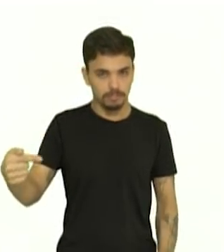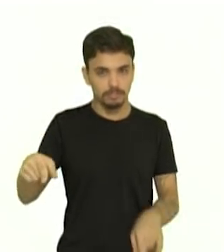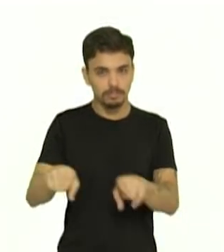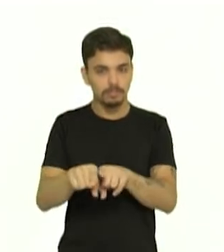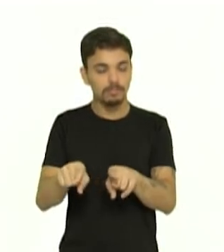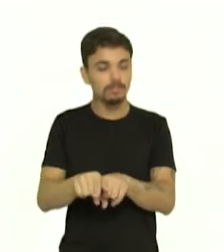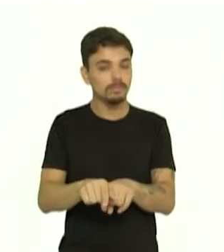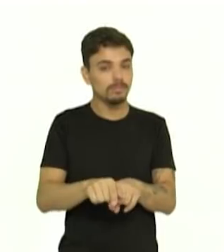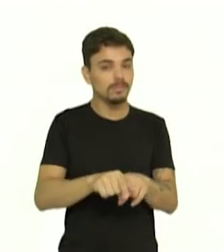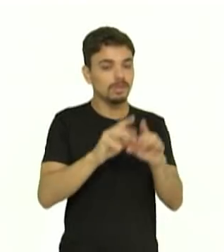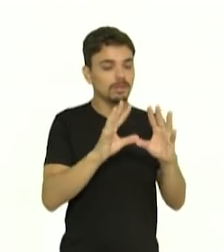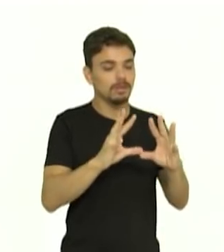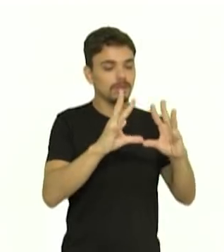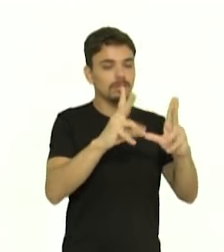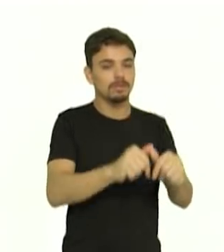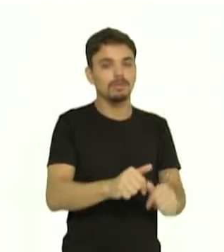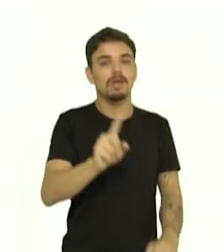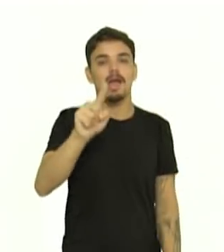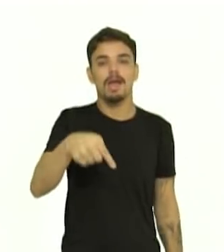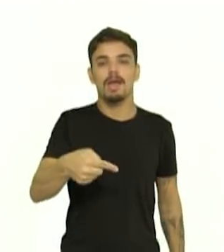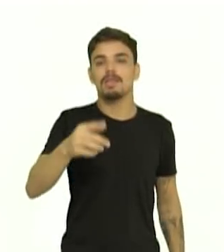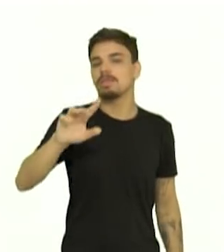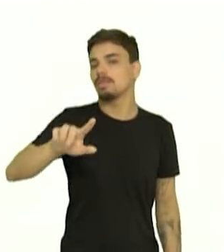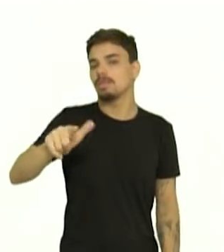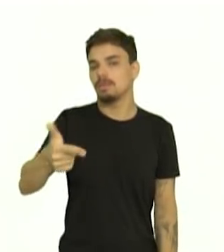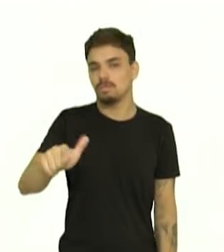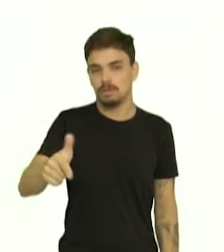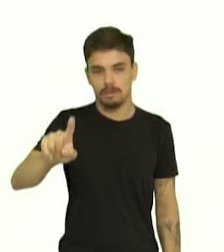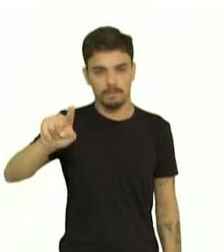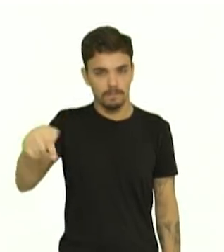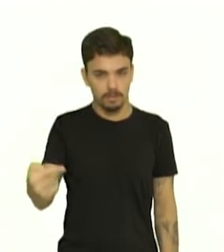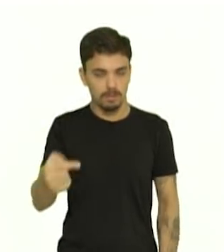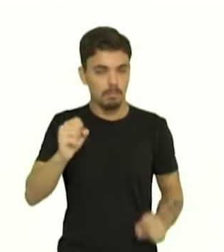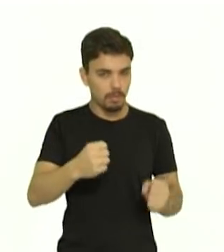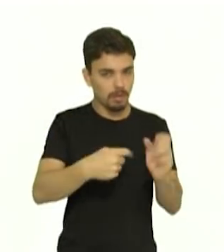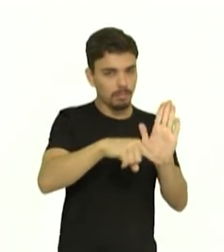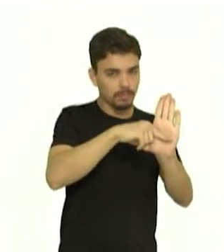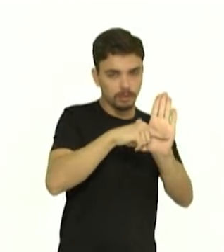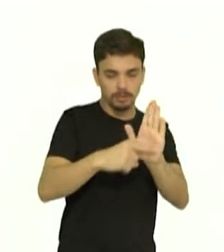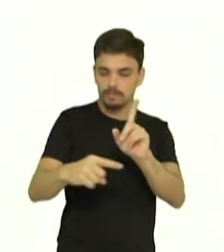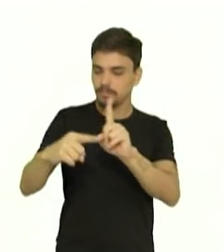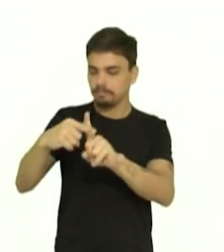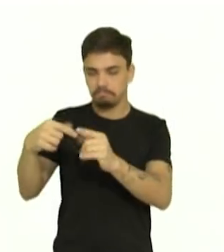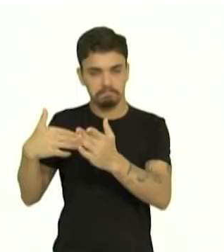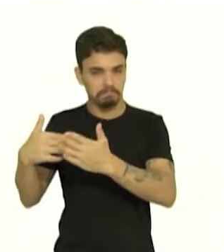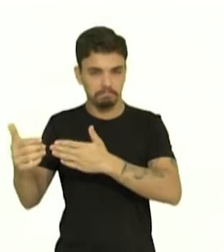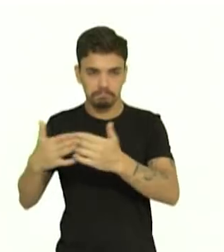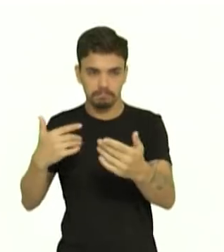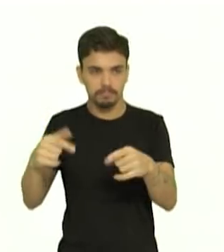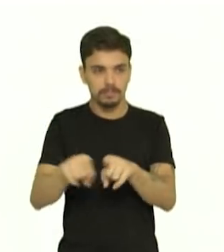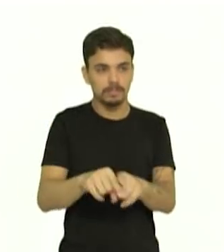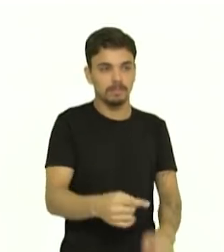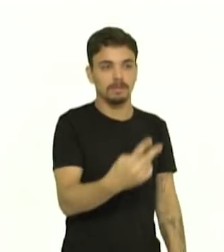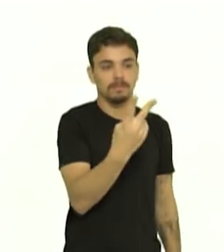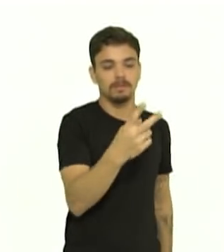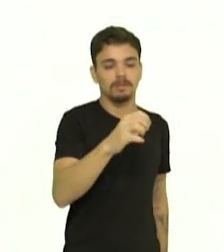Ser inteiro é não ter vírgula. Pode ser positivo ou negativo. E 29 vezes